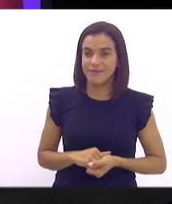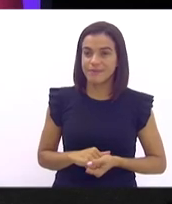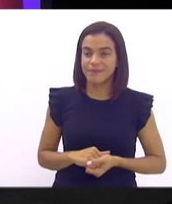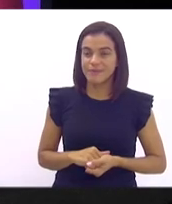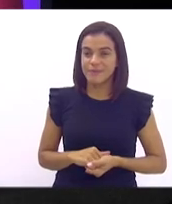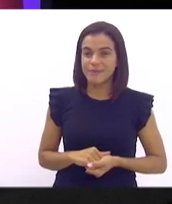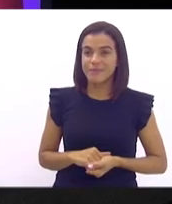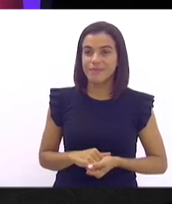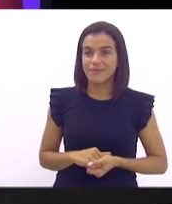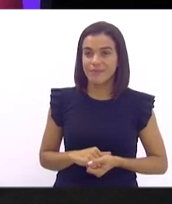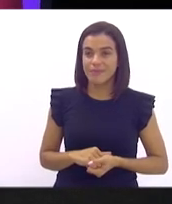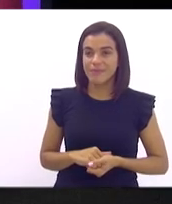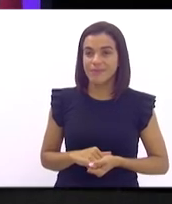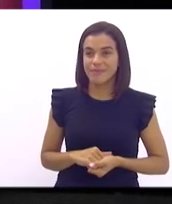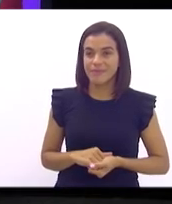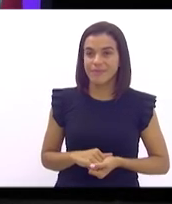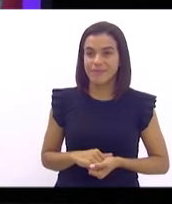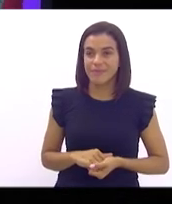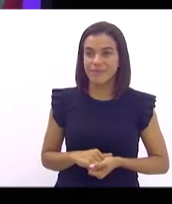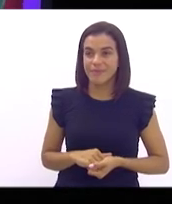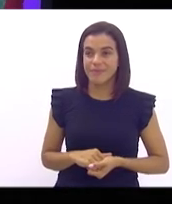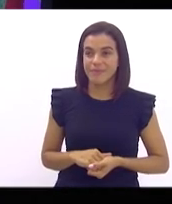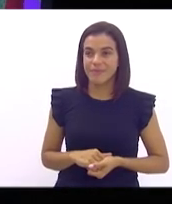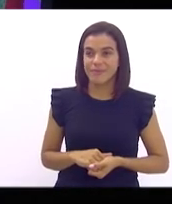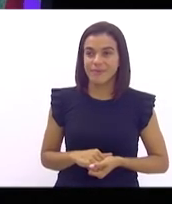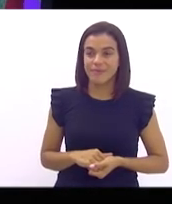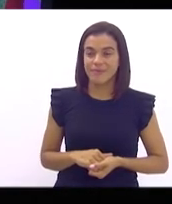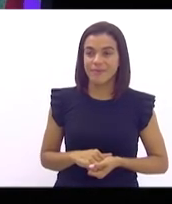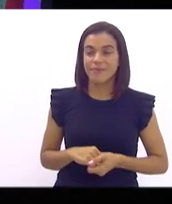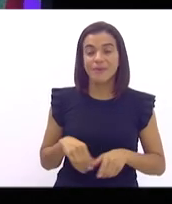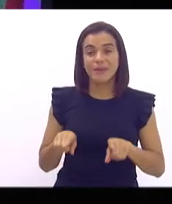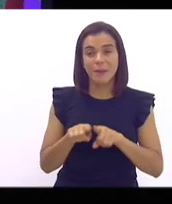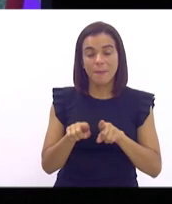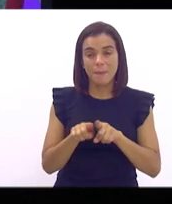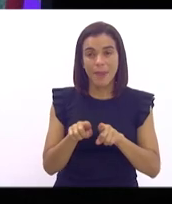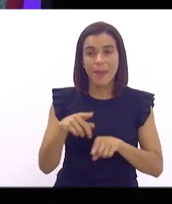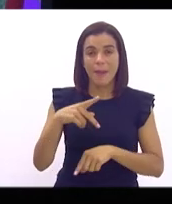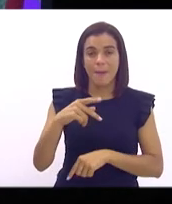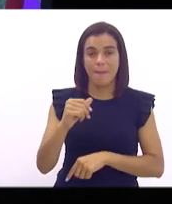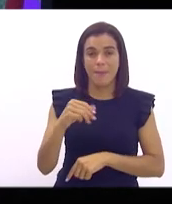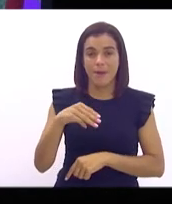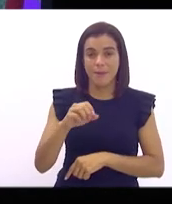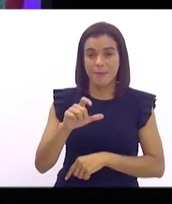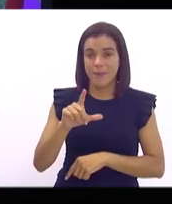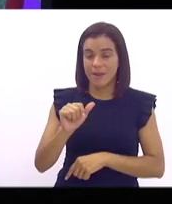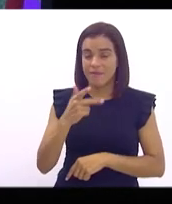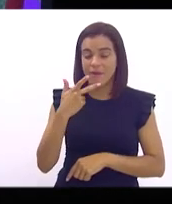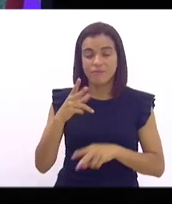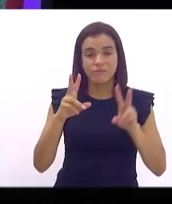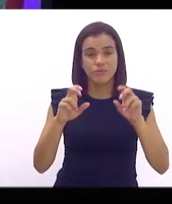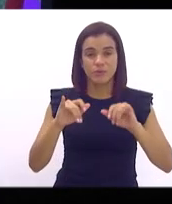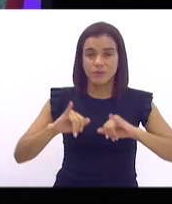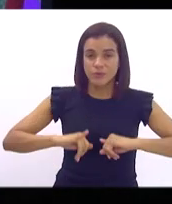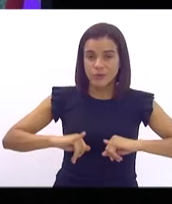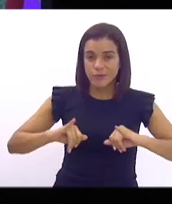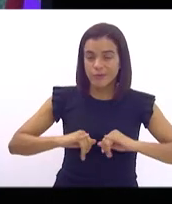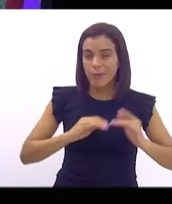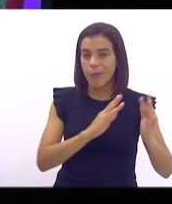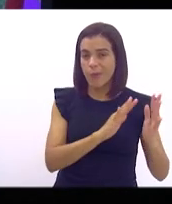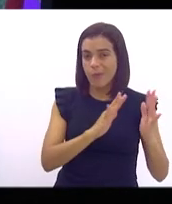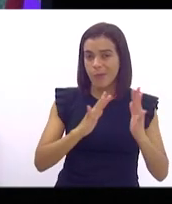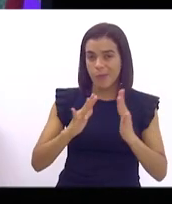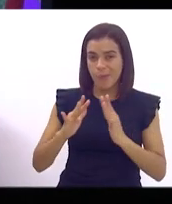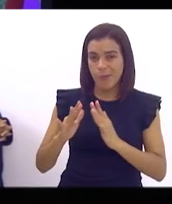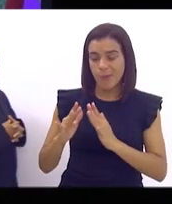Então, um resumo, né, do que a Pamela falou, fora esse sofrimento, um processo